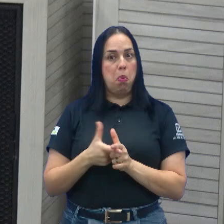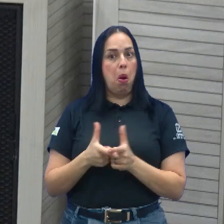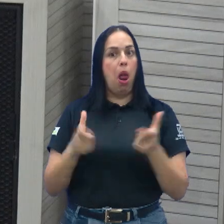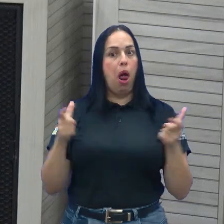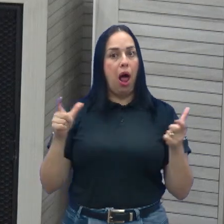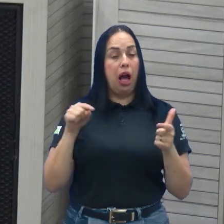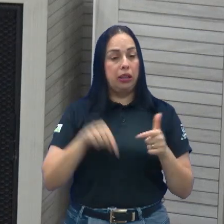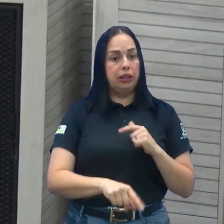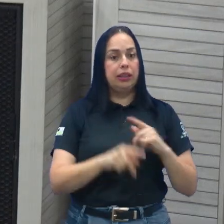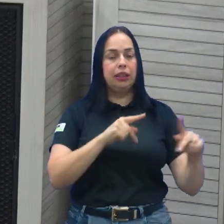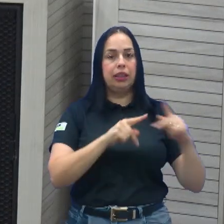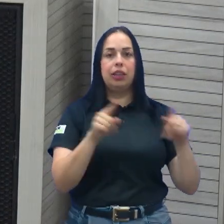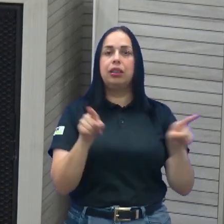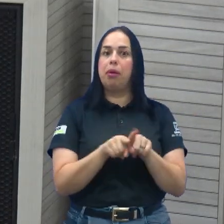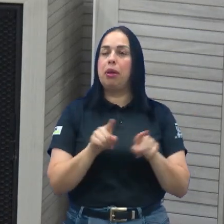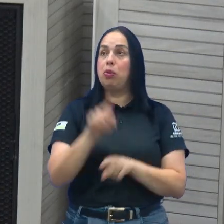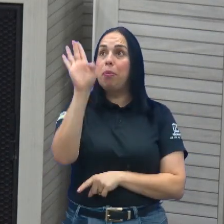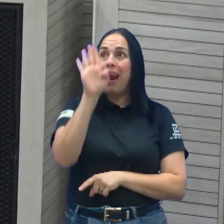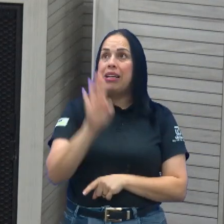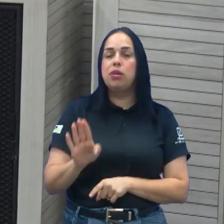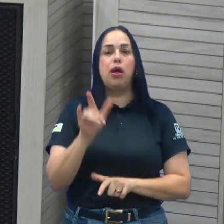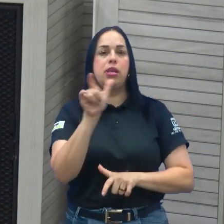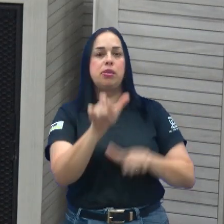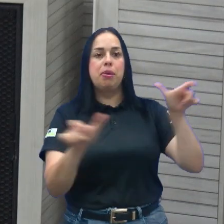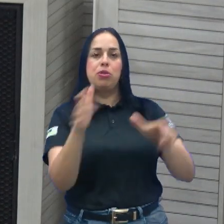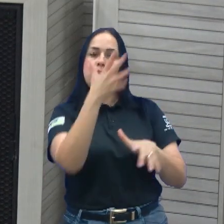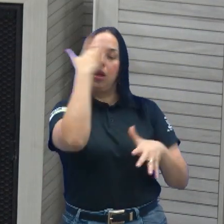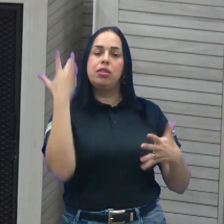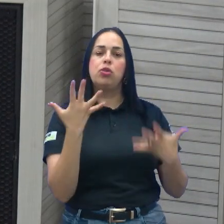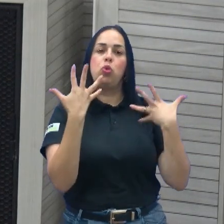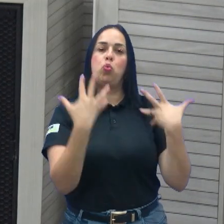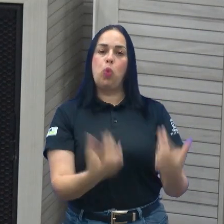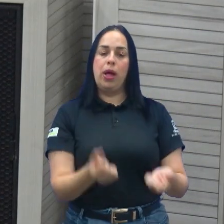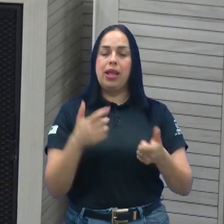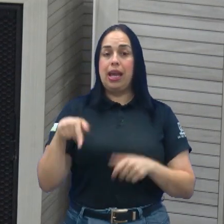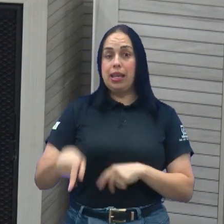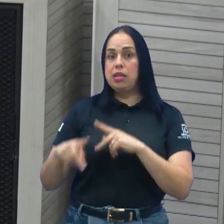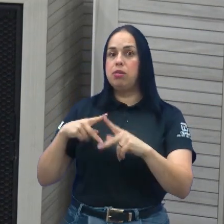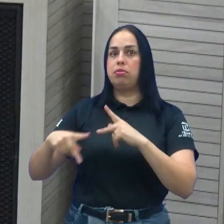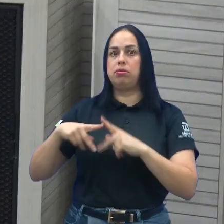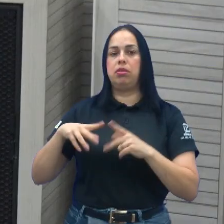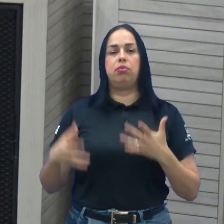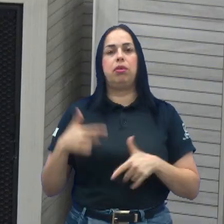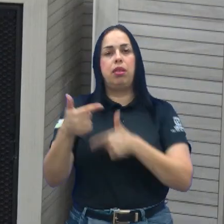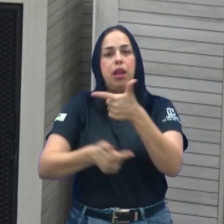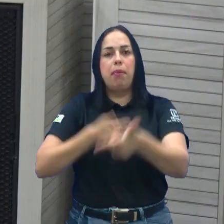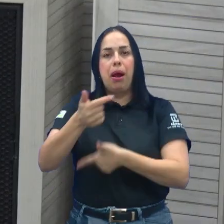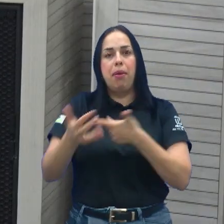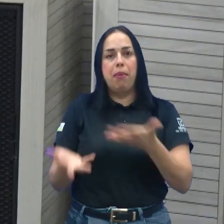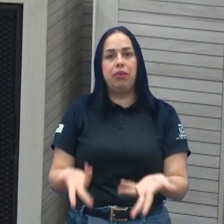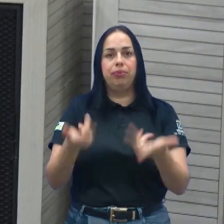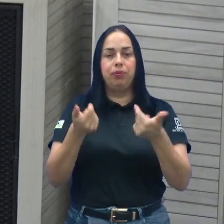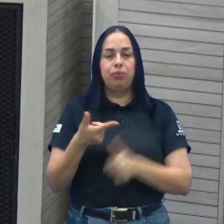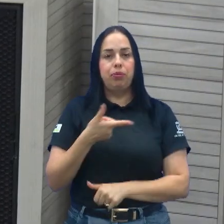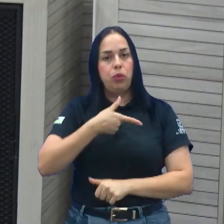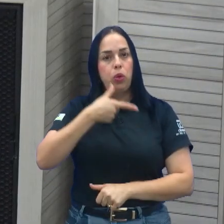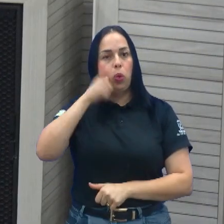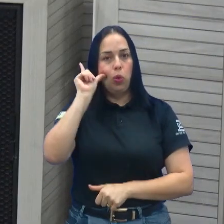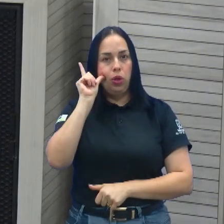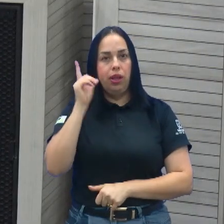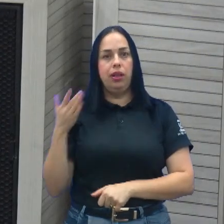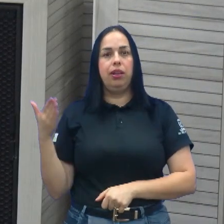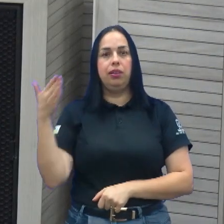São José dos Campos, mas no Brasil todo. E São José dos Campos tem feito um trabalho espetacular. Estive ontem na